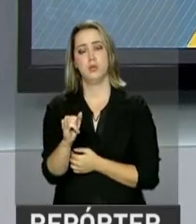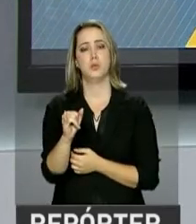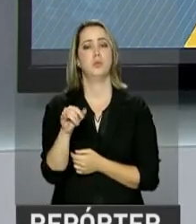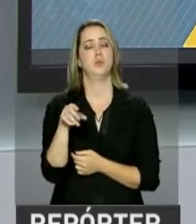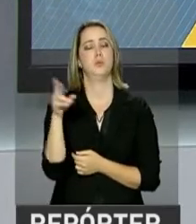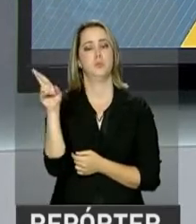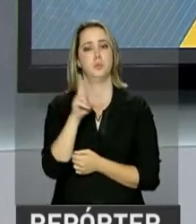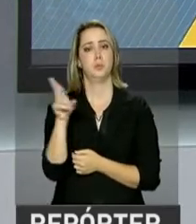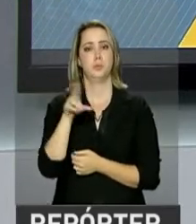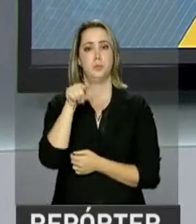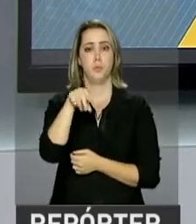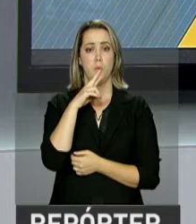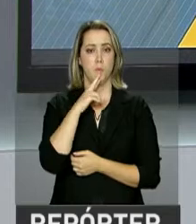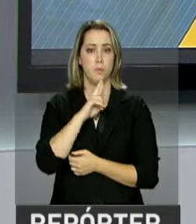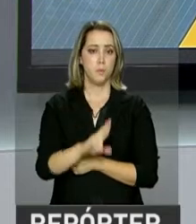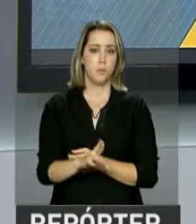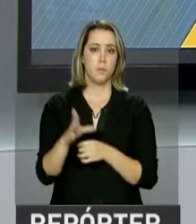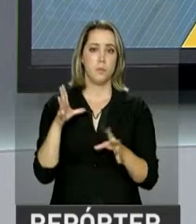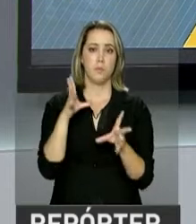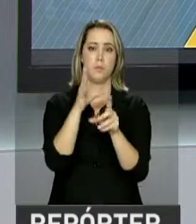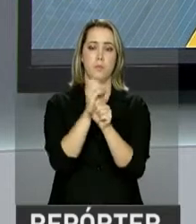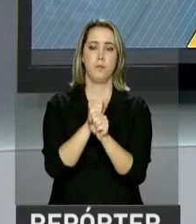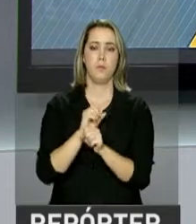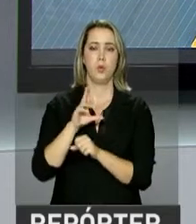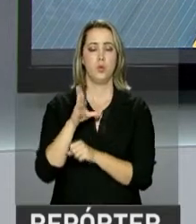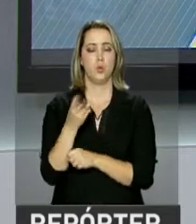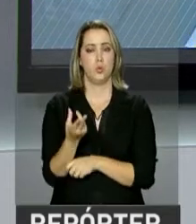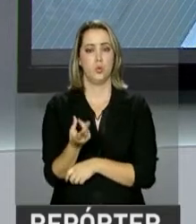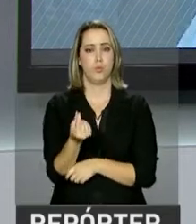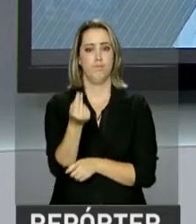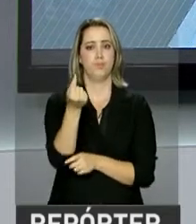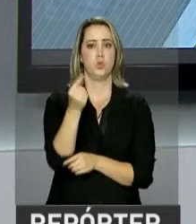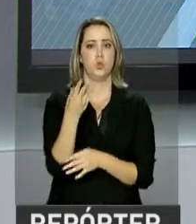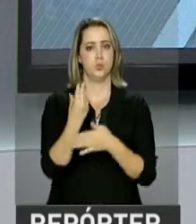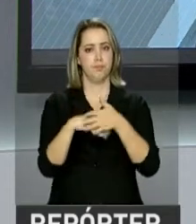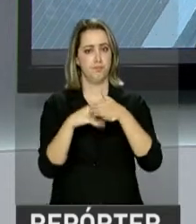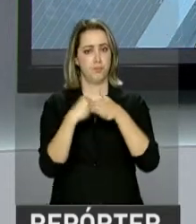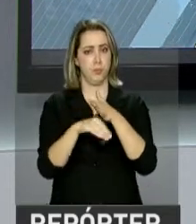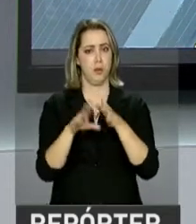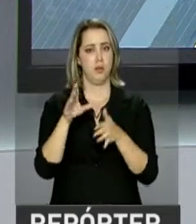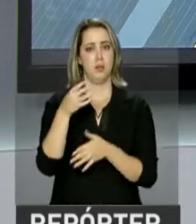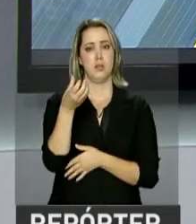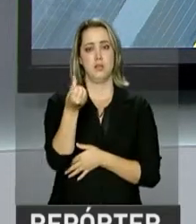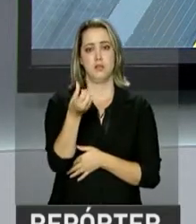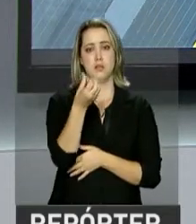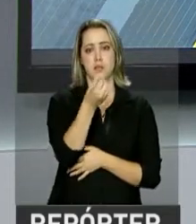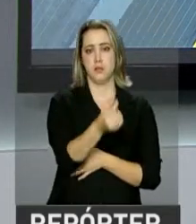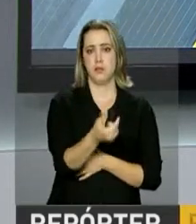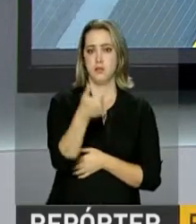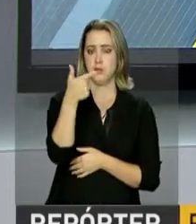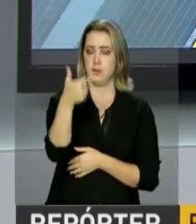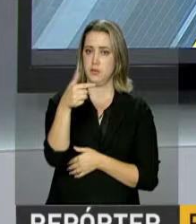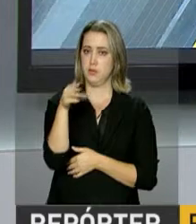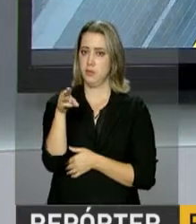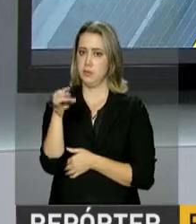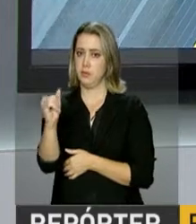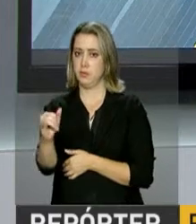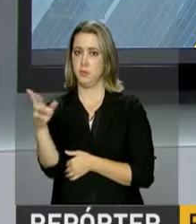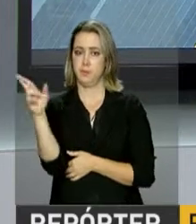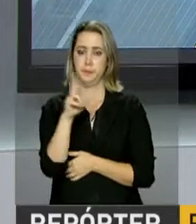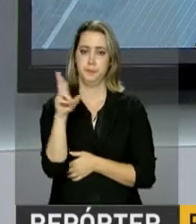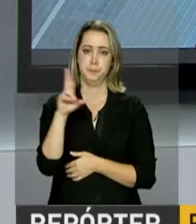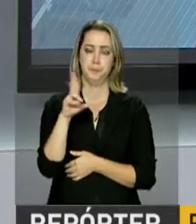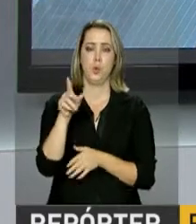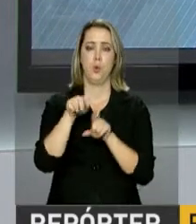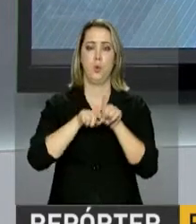reais com esse resultado o saldo total da caderneta de poupança ficou em quase 662 bilhões